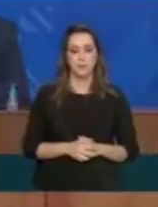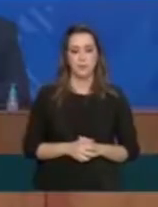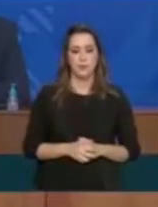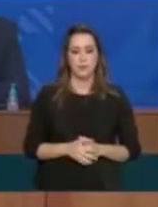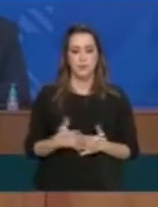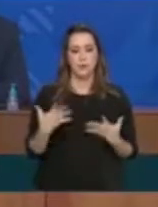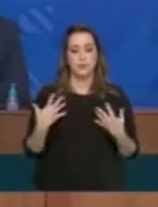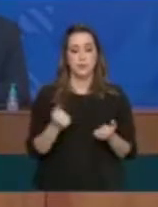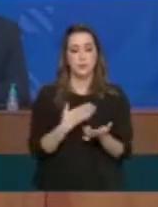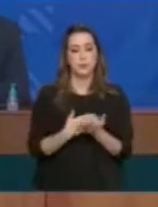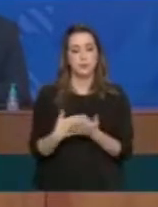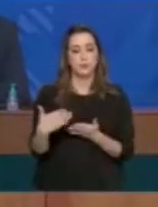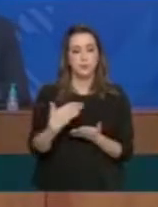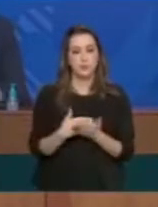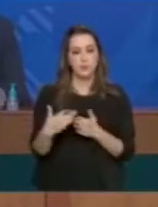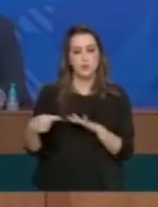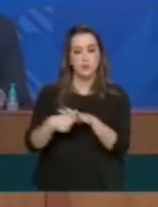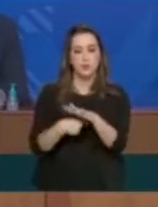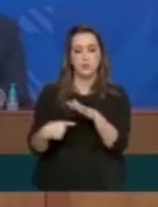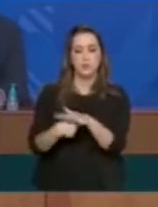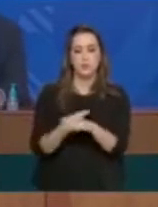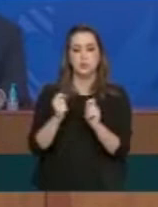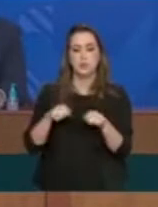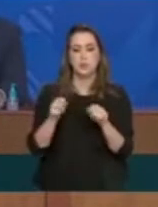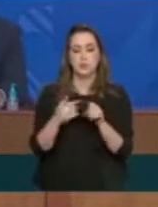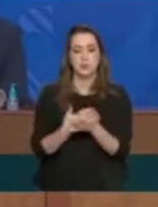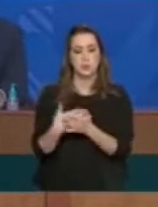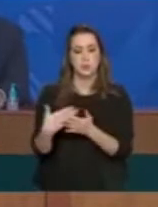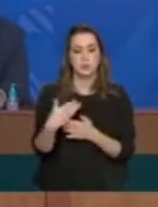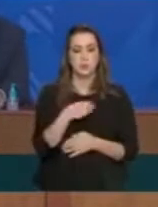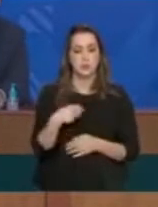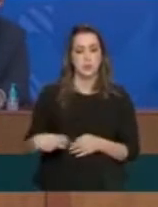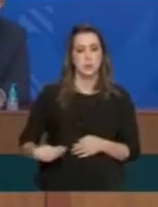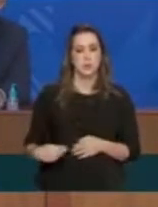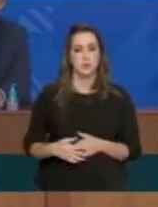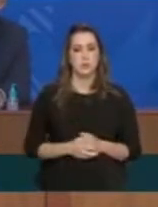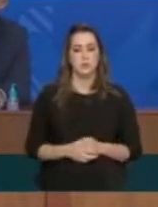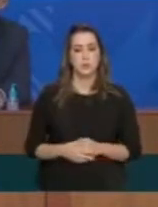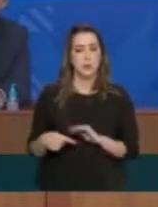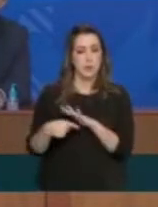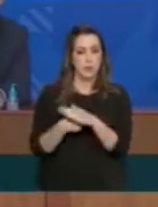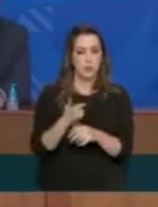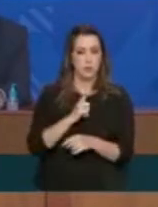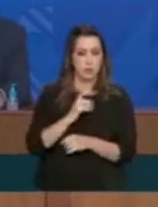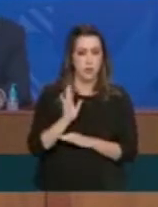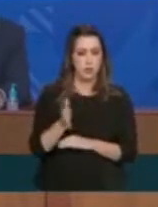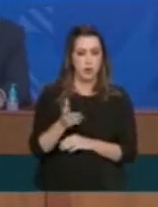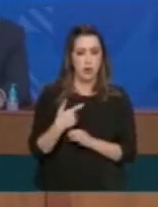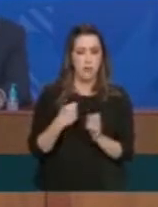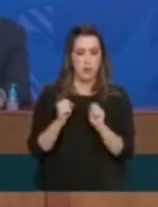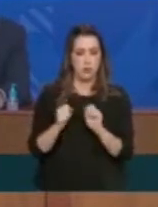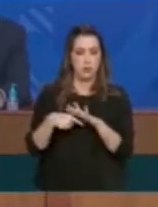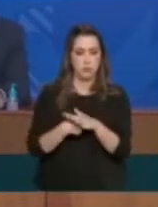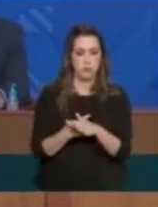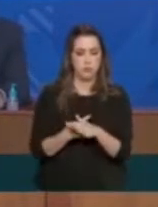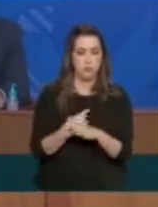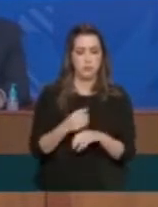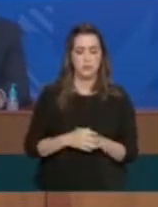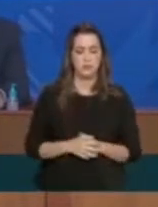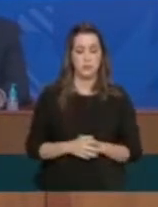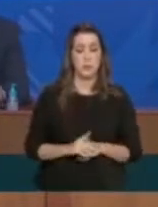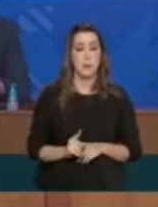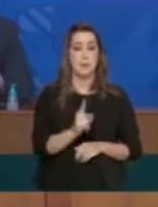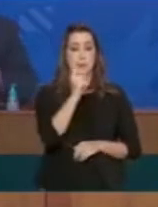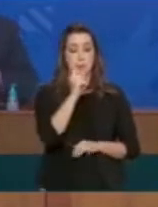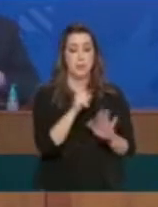Vamos dar início às perguntas? Podemos dar início, ministro? As perguntas? O primeiro a perguntar é o